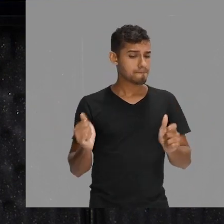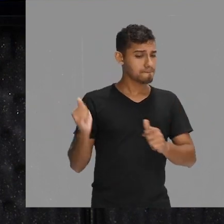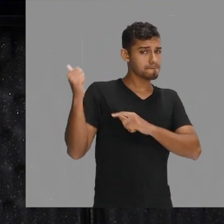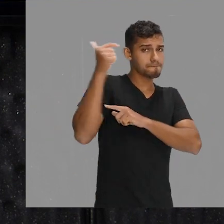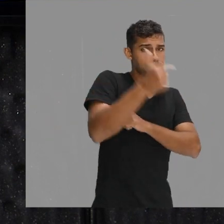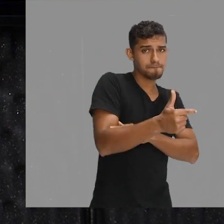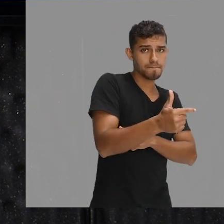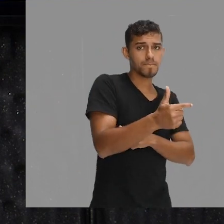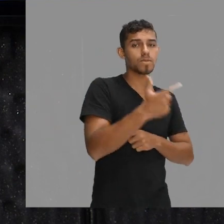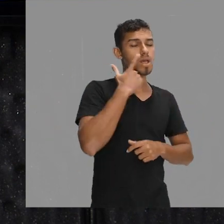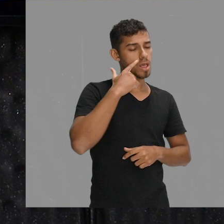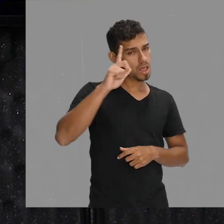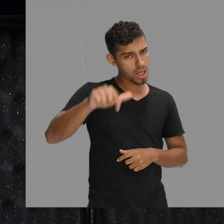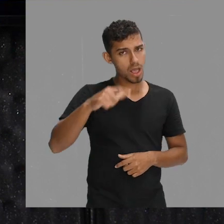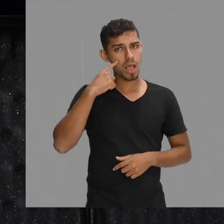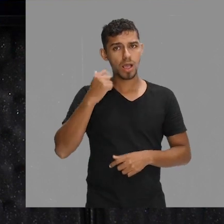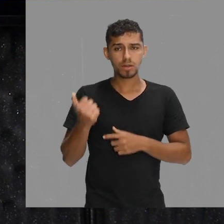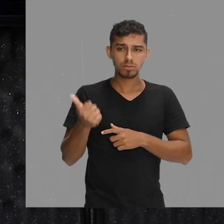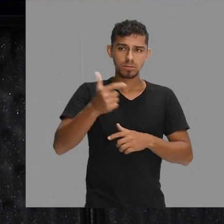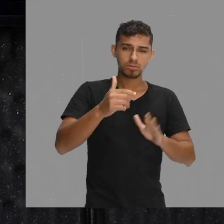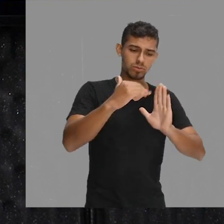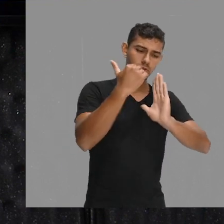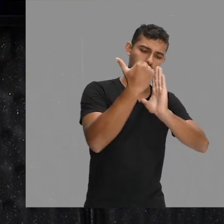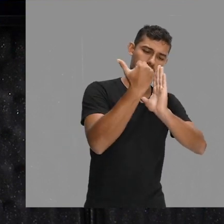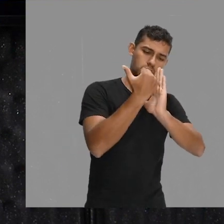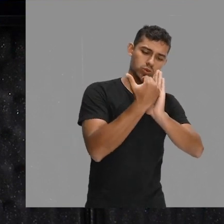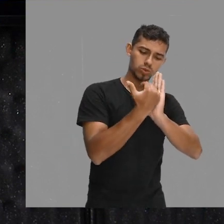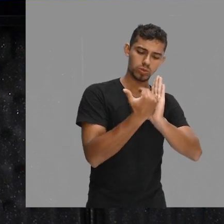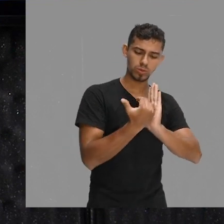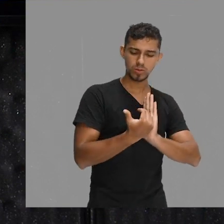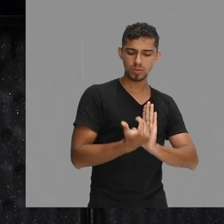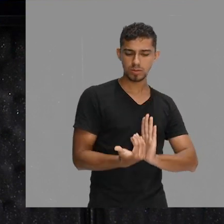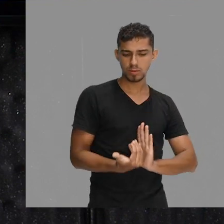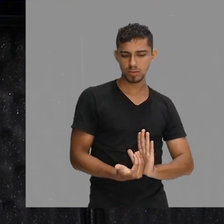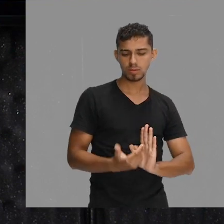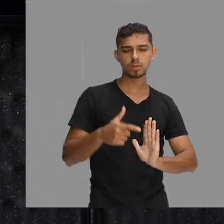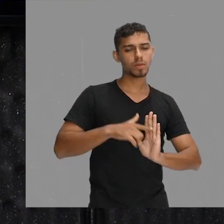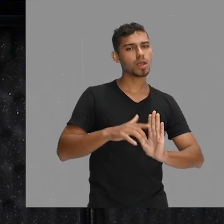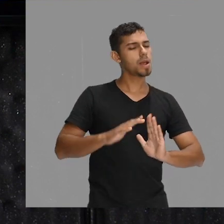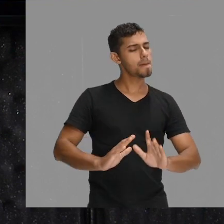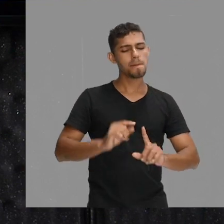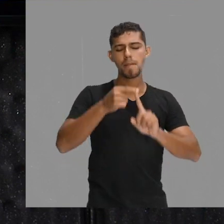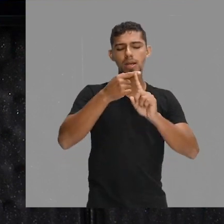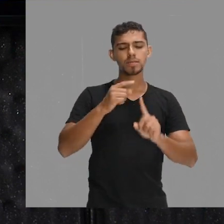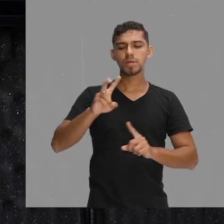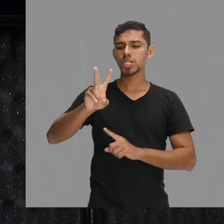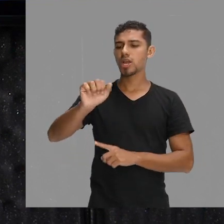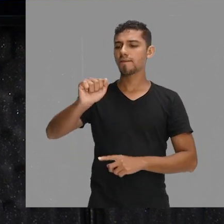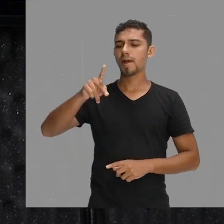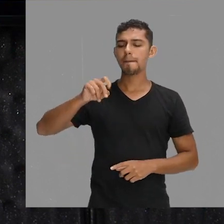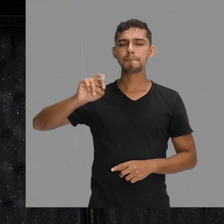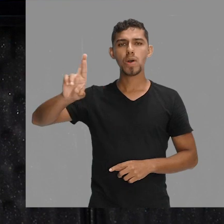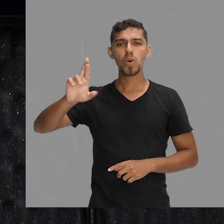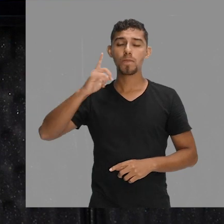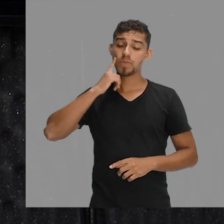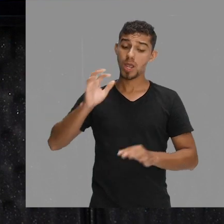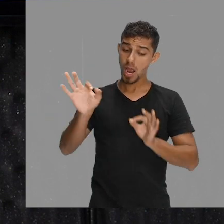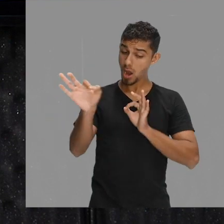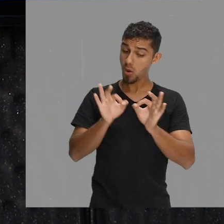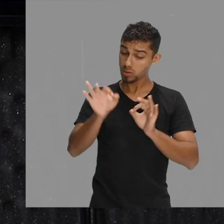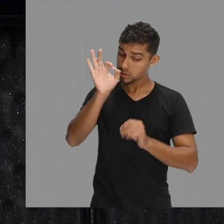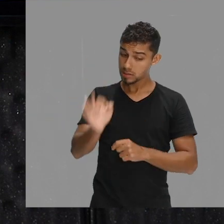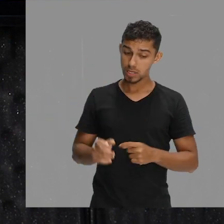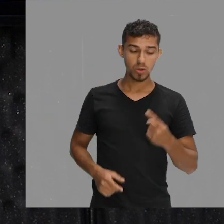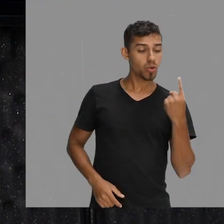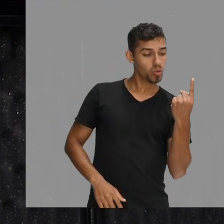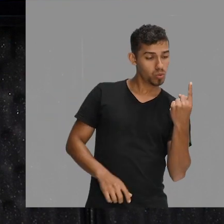o efeito tomoscópico, ou seja, maior será o abaixamento da pressão máxima de vapor. Então, a ordem correta